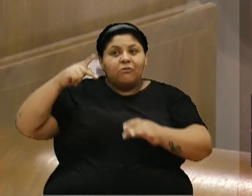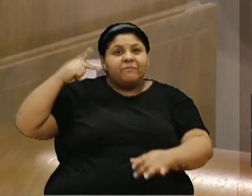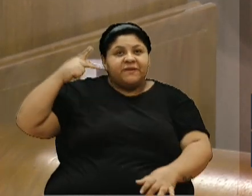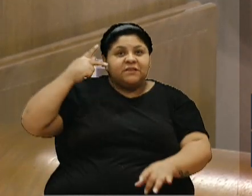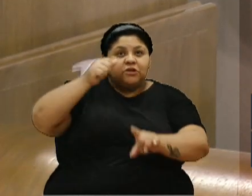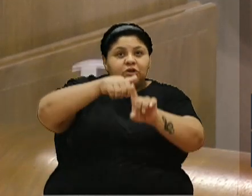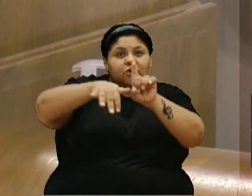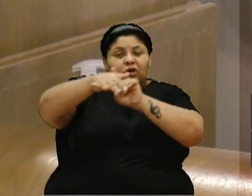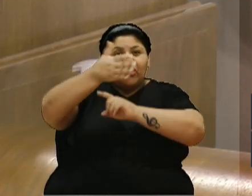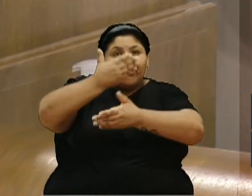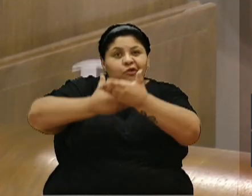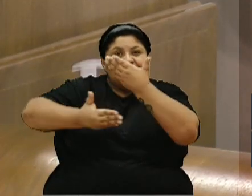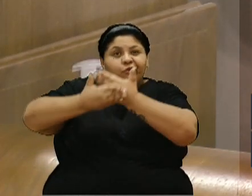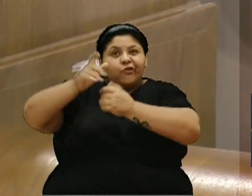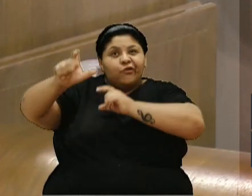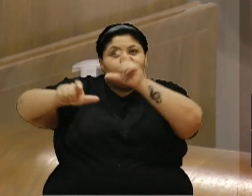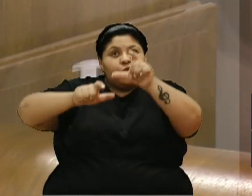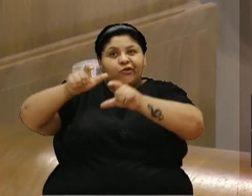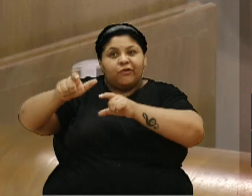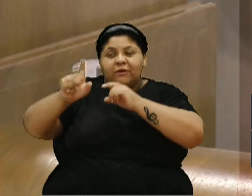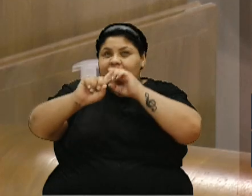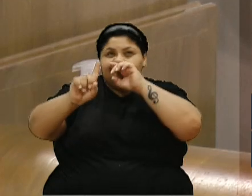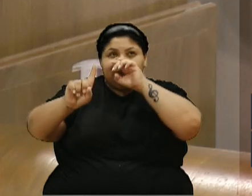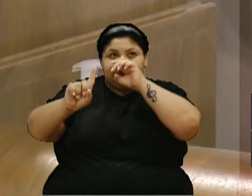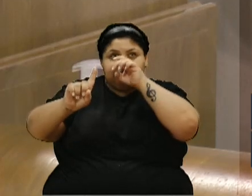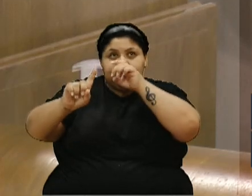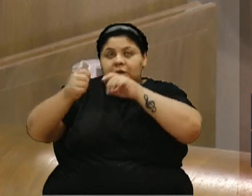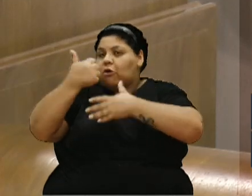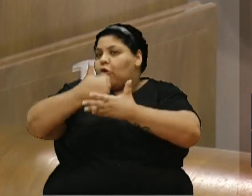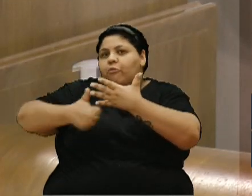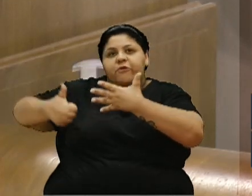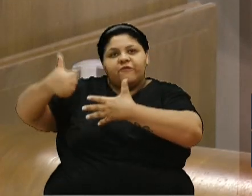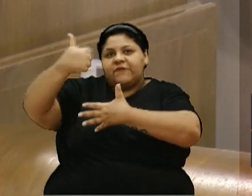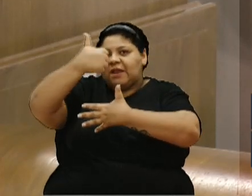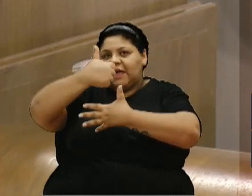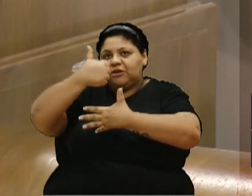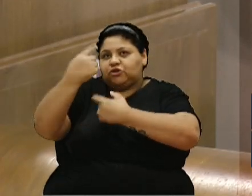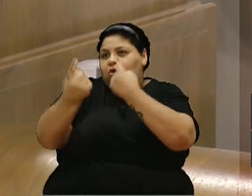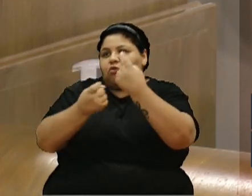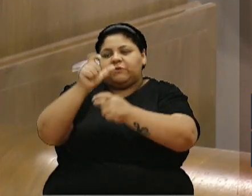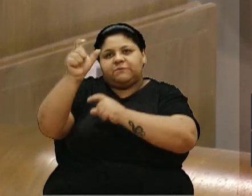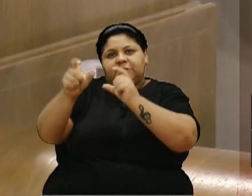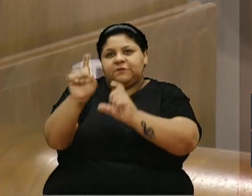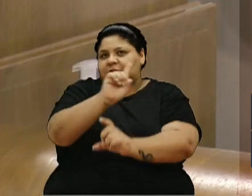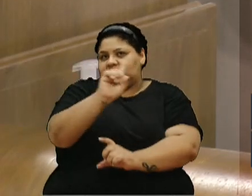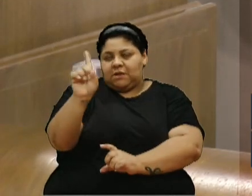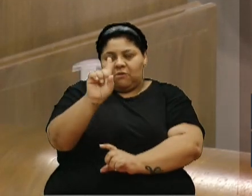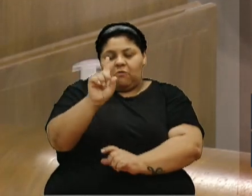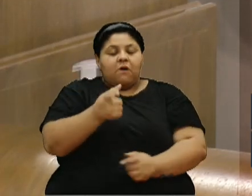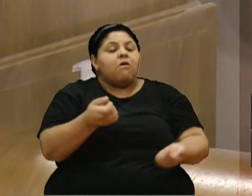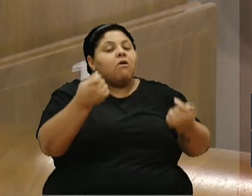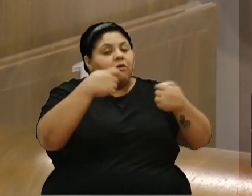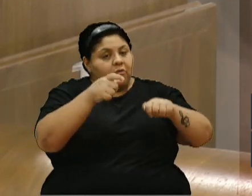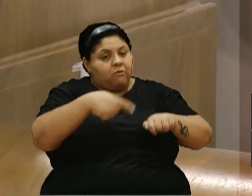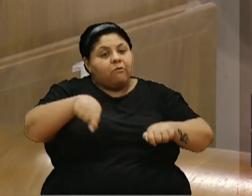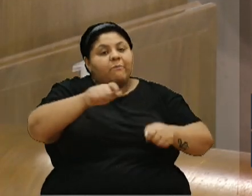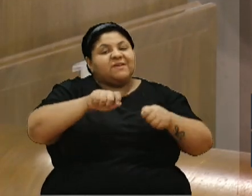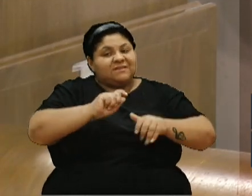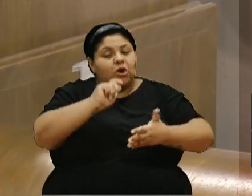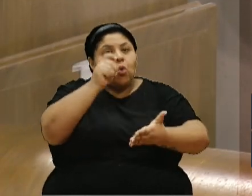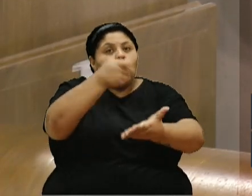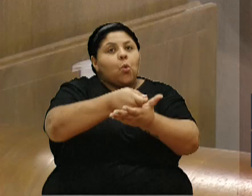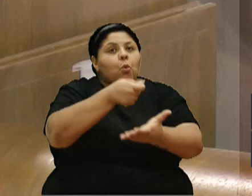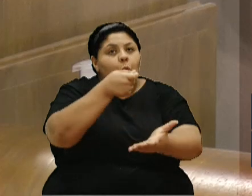psicossocial a todas as pessoas, e não que isso seja um privilégio para poucos, é mais algo necessário que a gente precisa